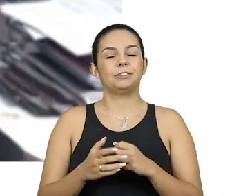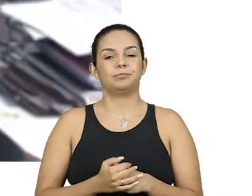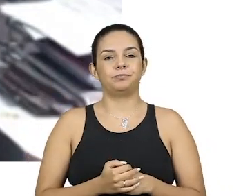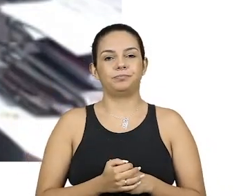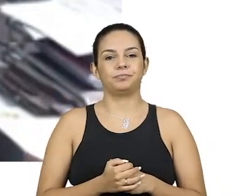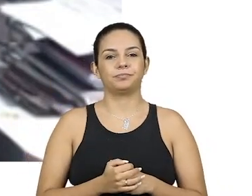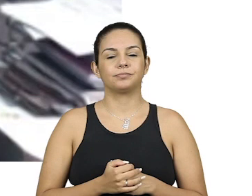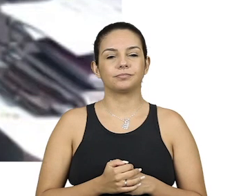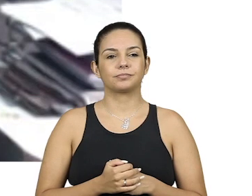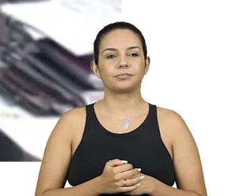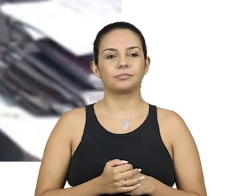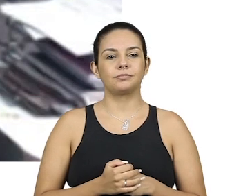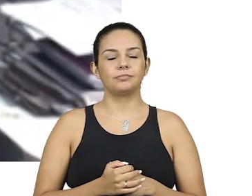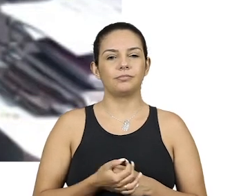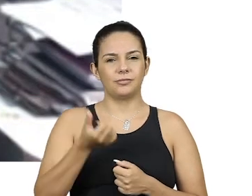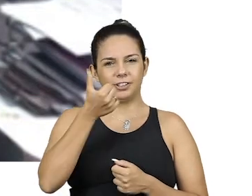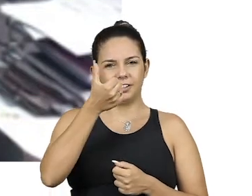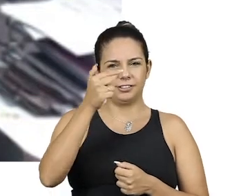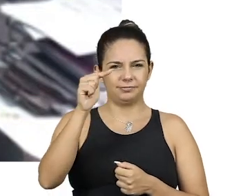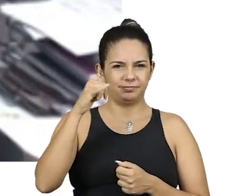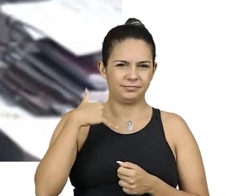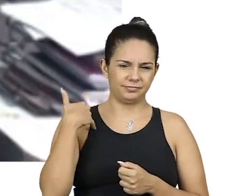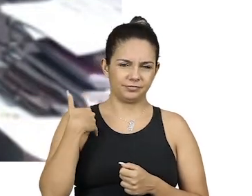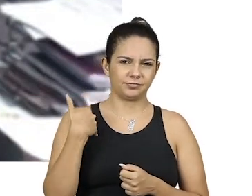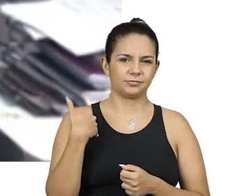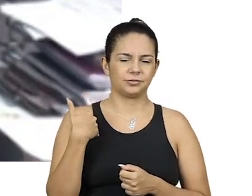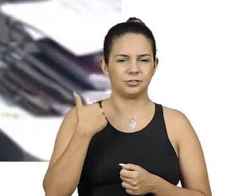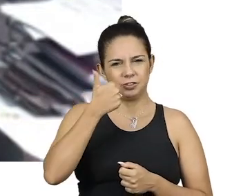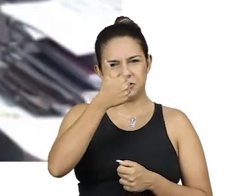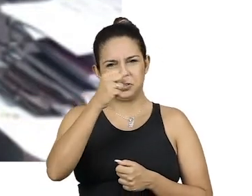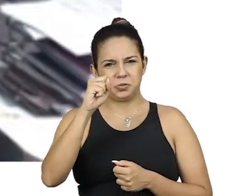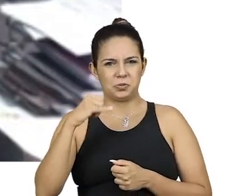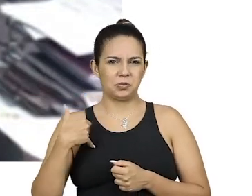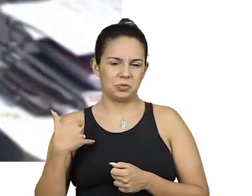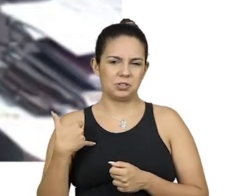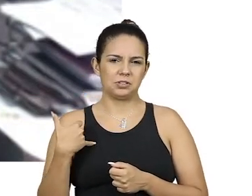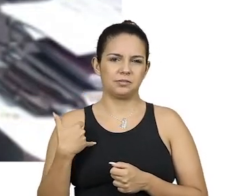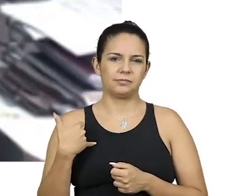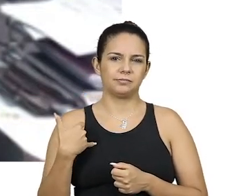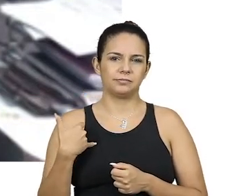Aos 17 anos, 18 anos,